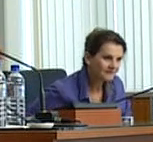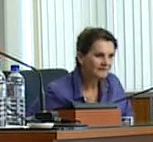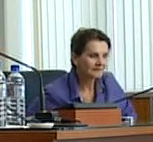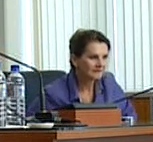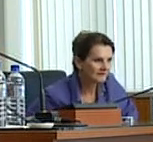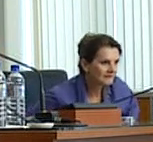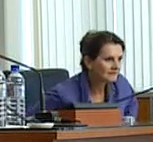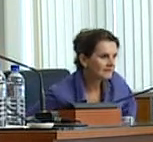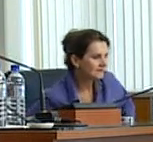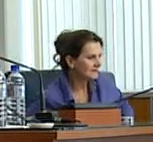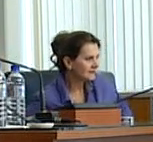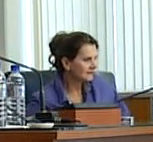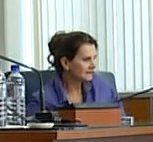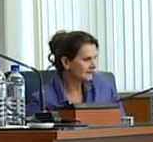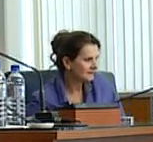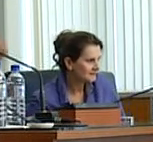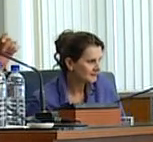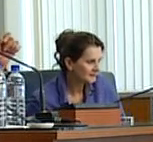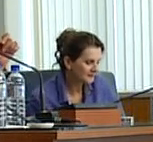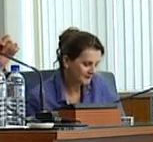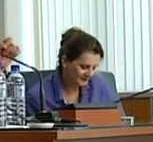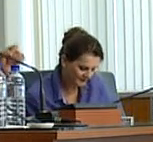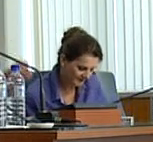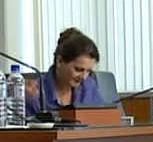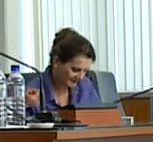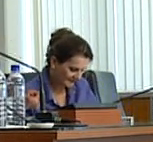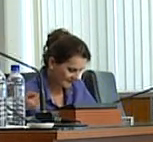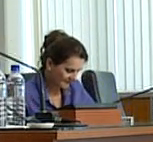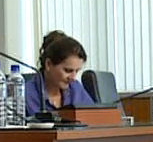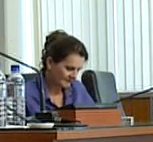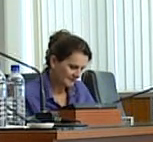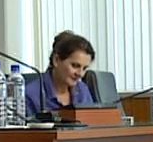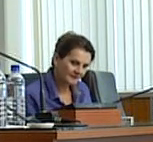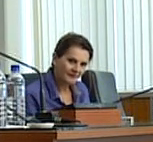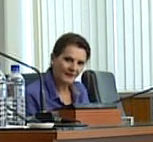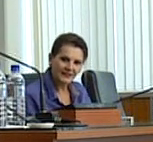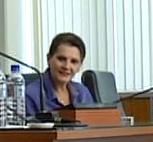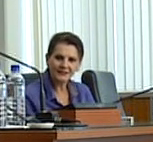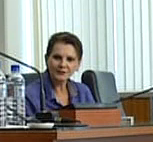João Donizete, vereador João Donizete, por favor, tem 5 minutos.